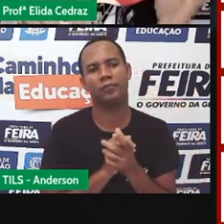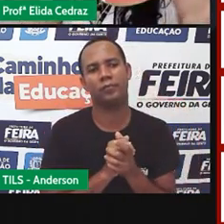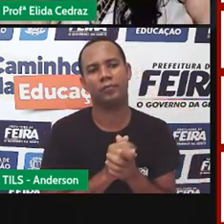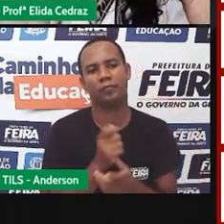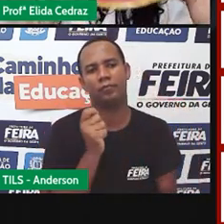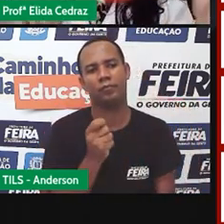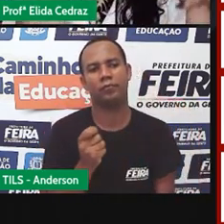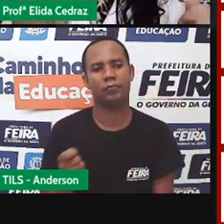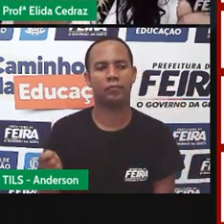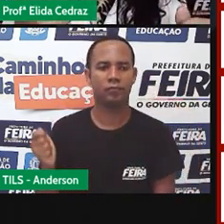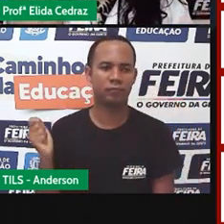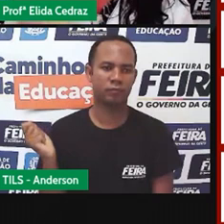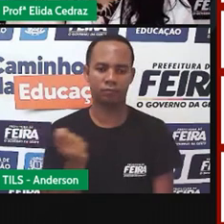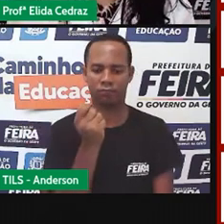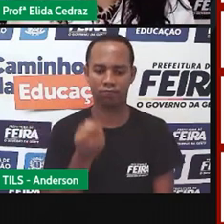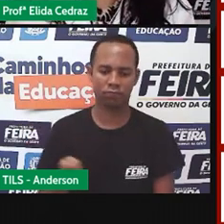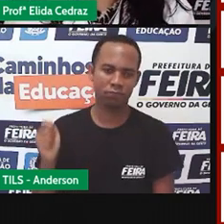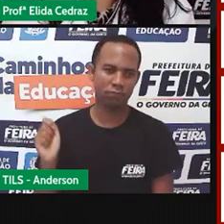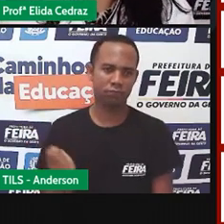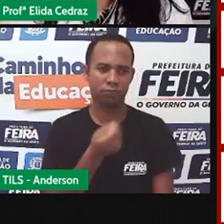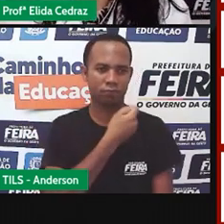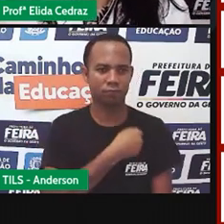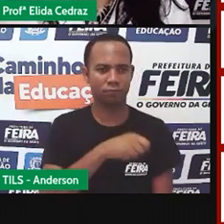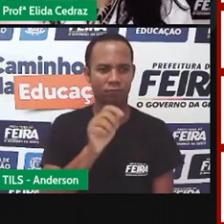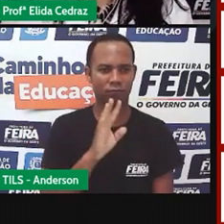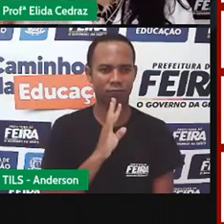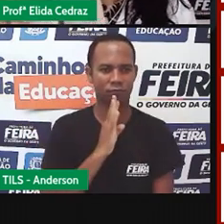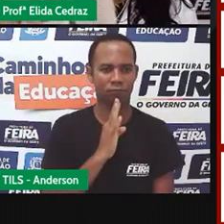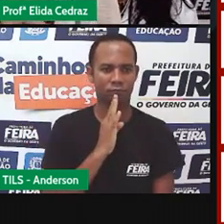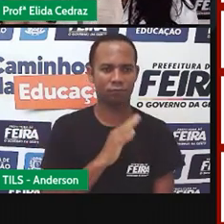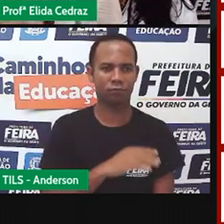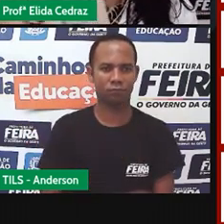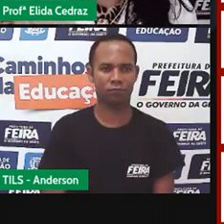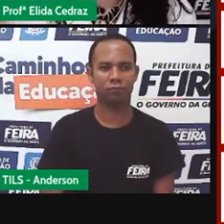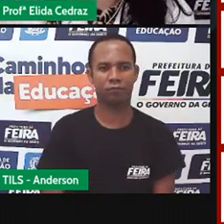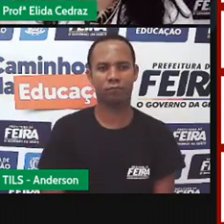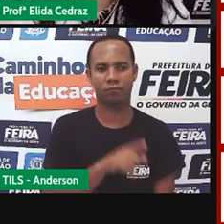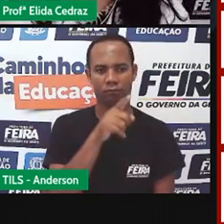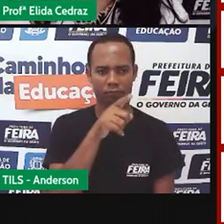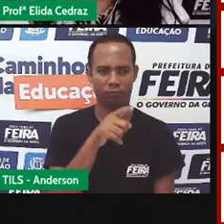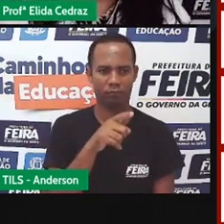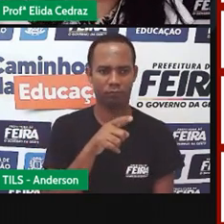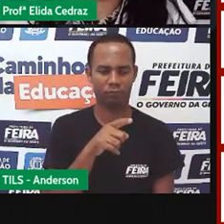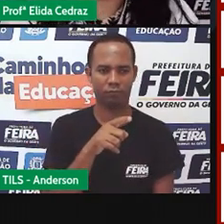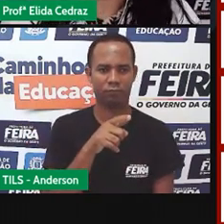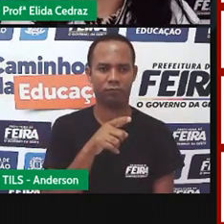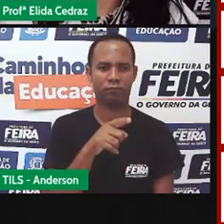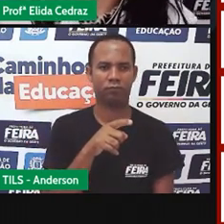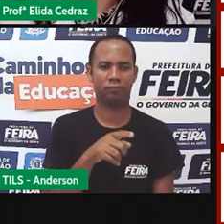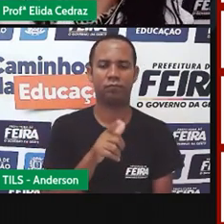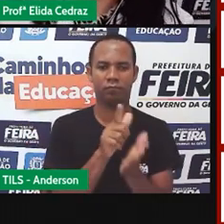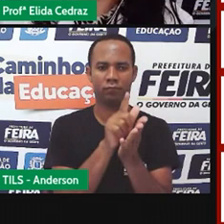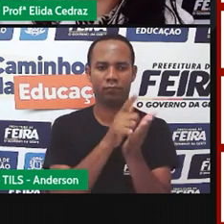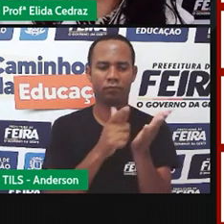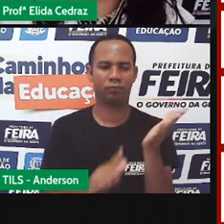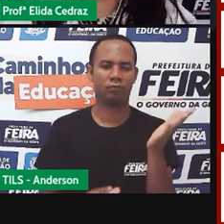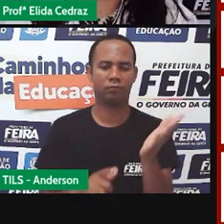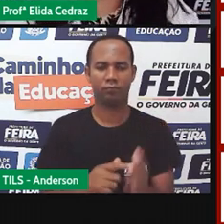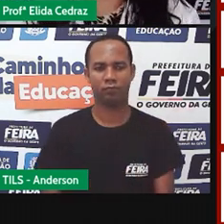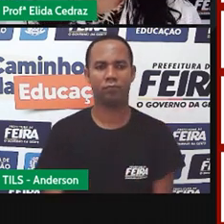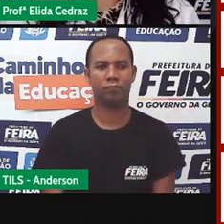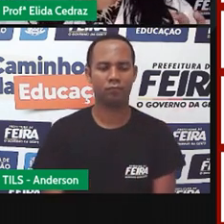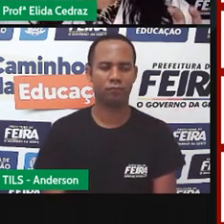uma raquete de pingue-pongue e um jornal. A gente vai